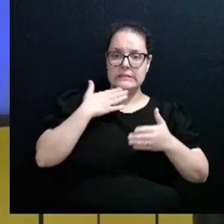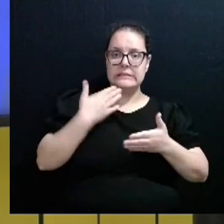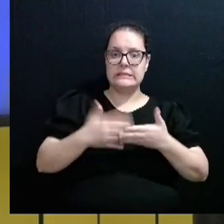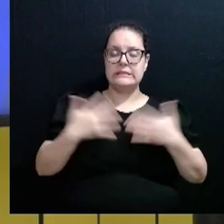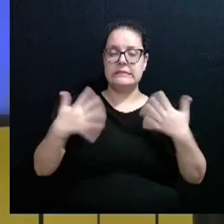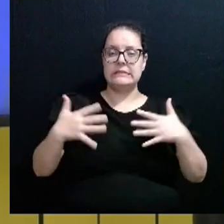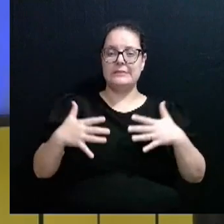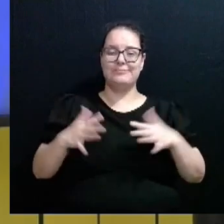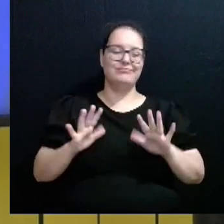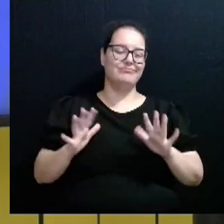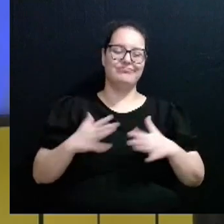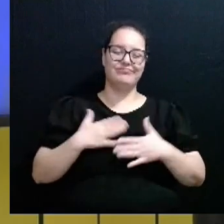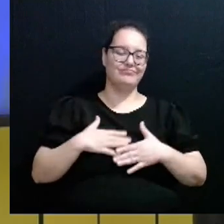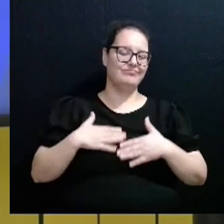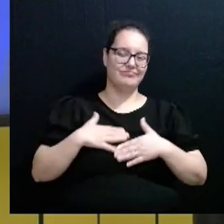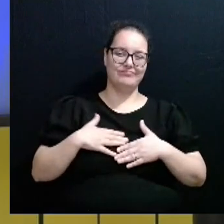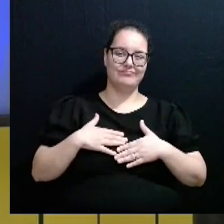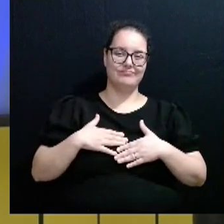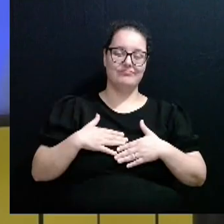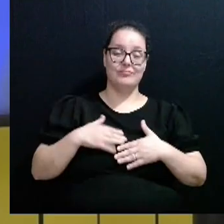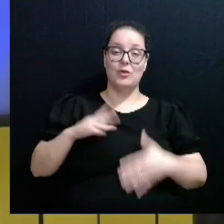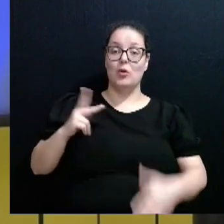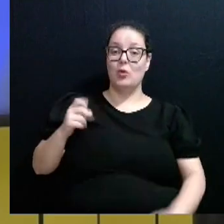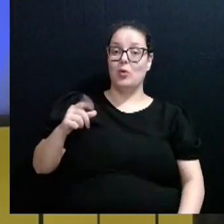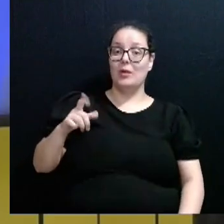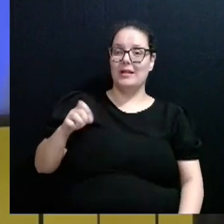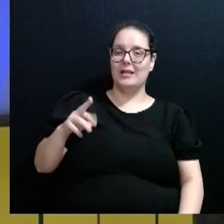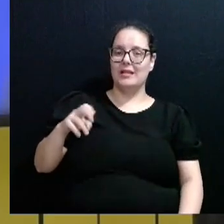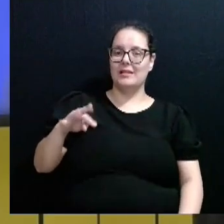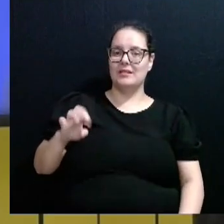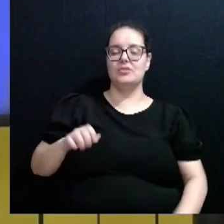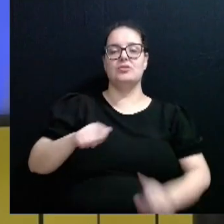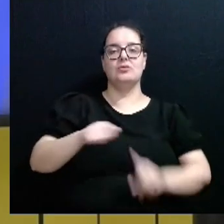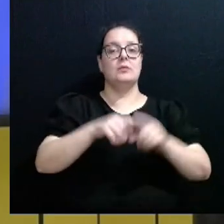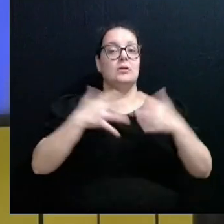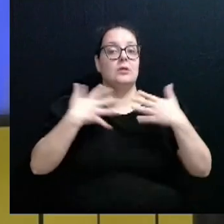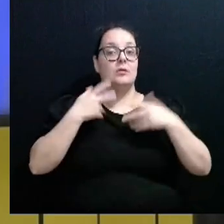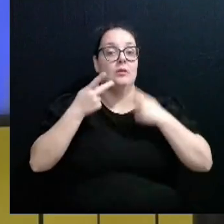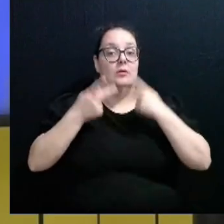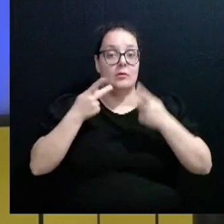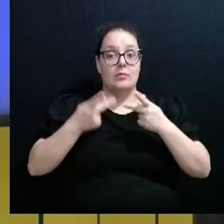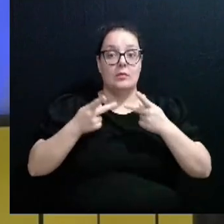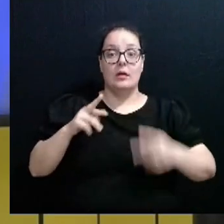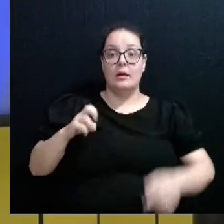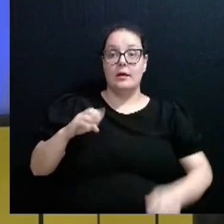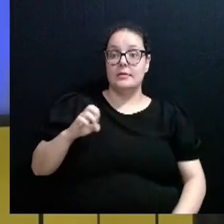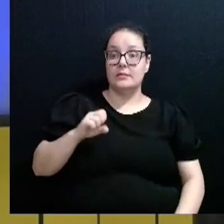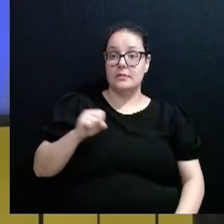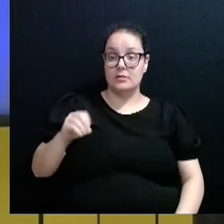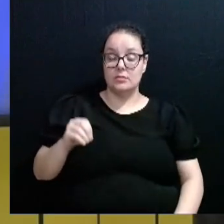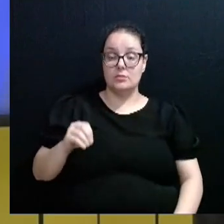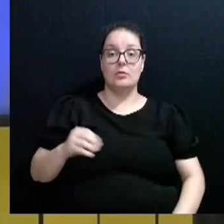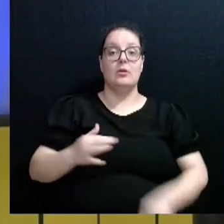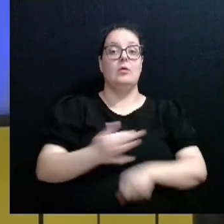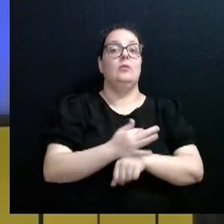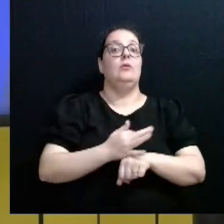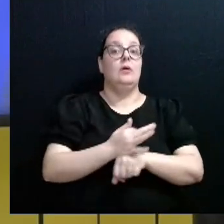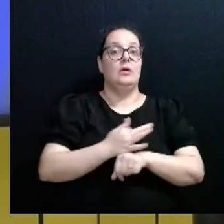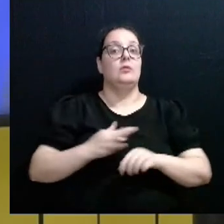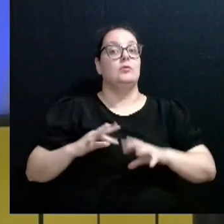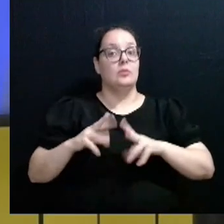no Holerite de Janeiro. Nós vamos falar sobre recesso, férias coletiva e